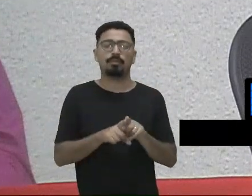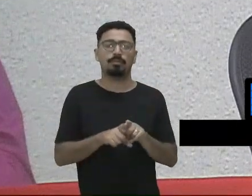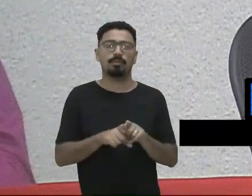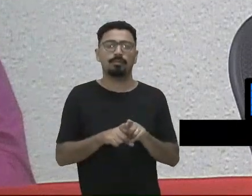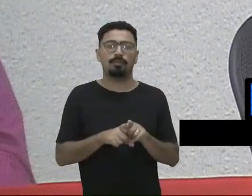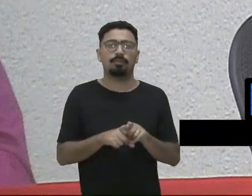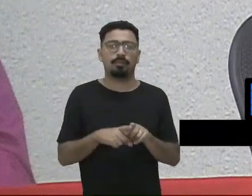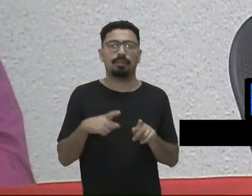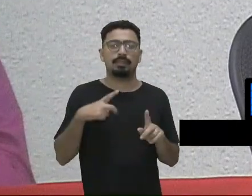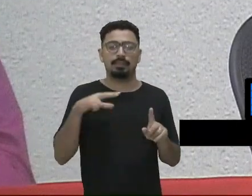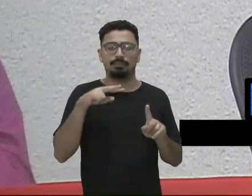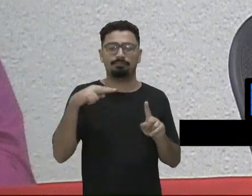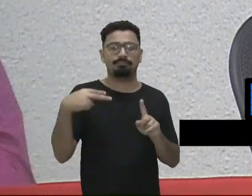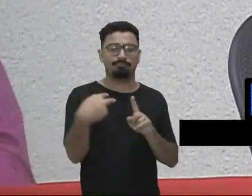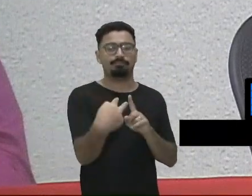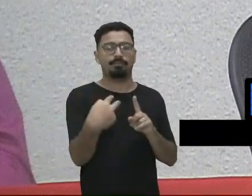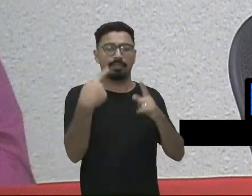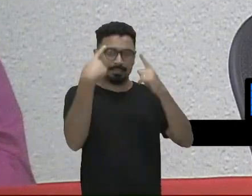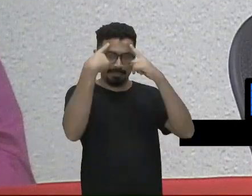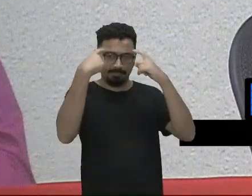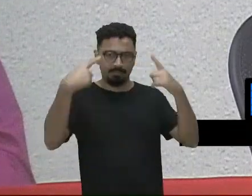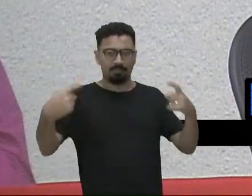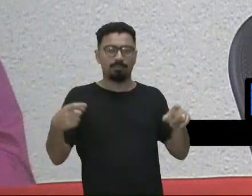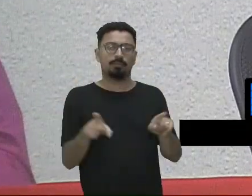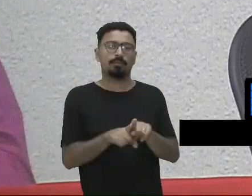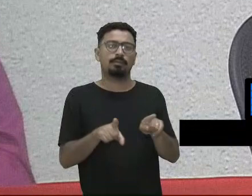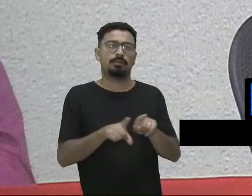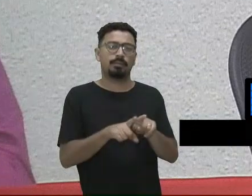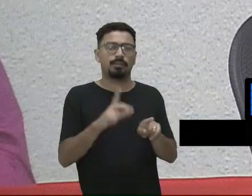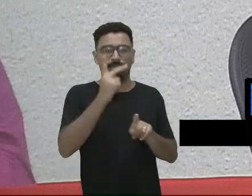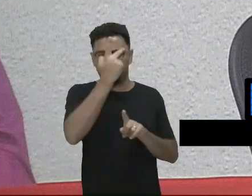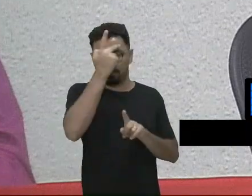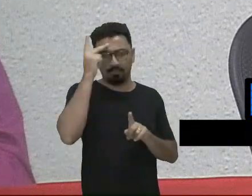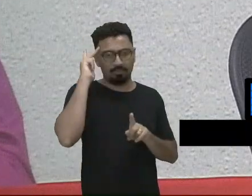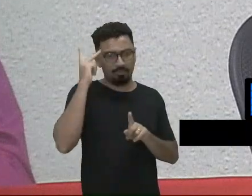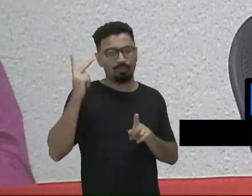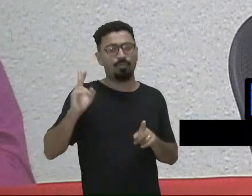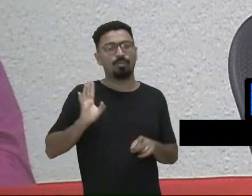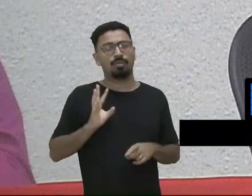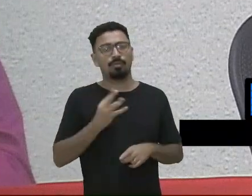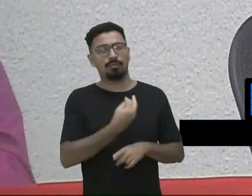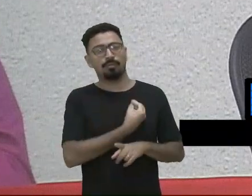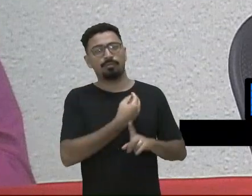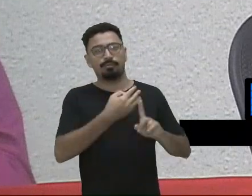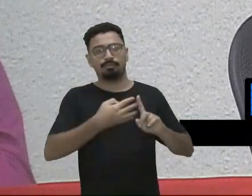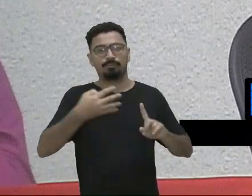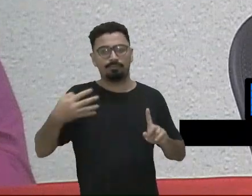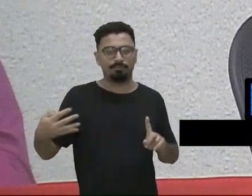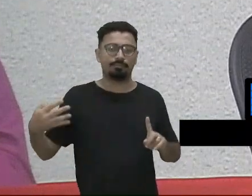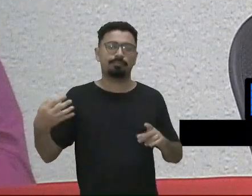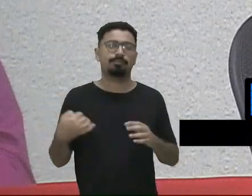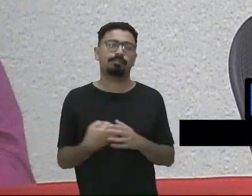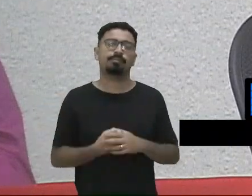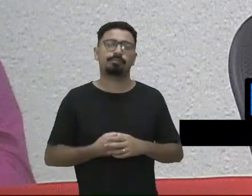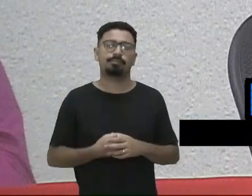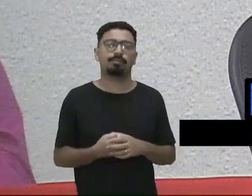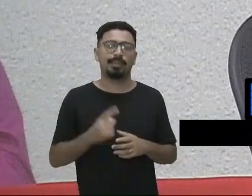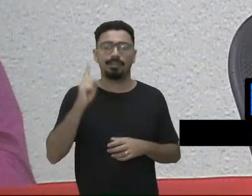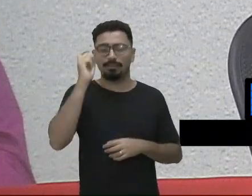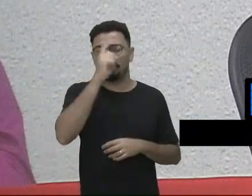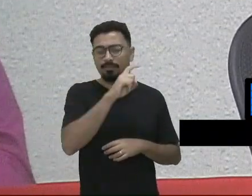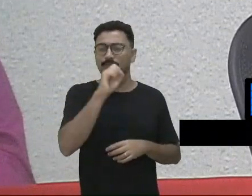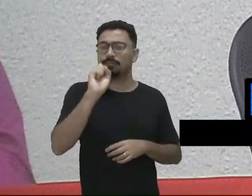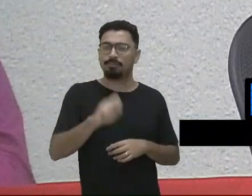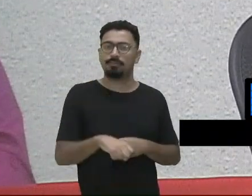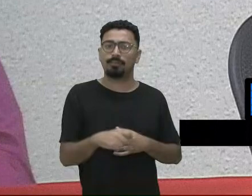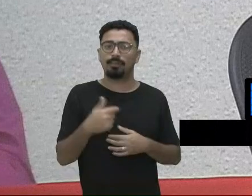da visibilidade para as violências sofridas pela população LGBT, pela população trans, é de fato difícil.